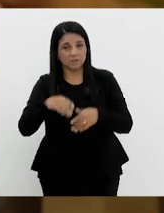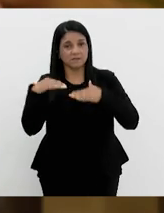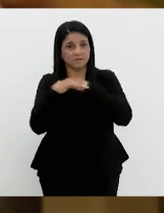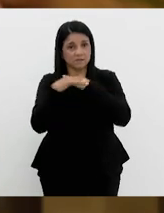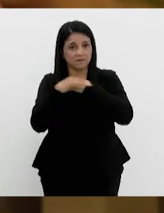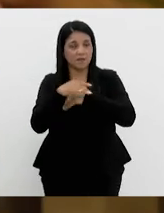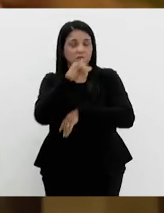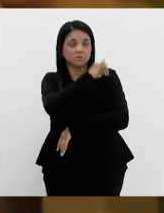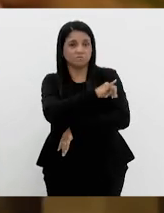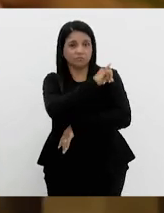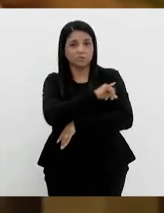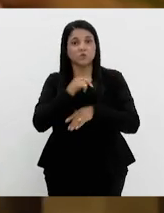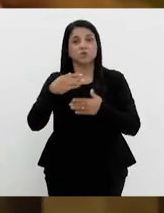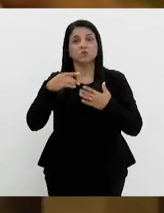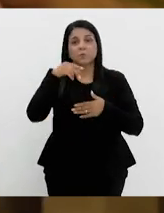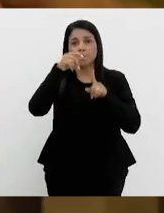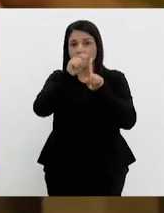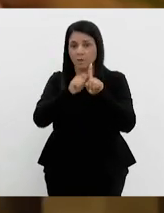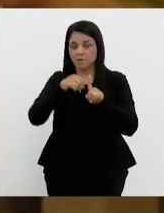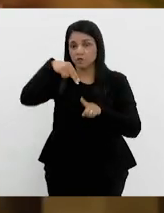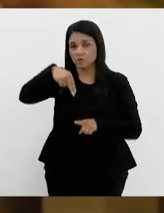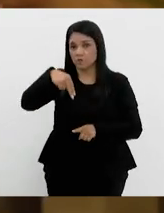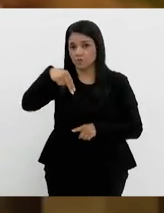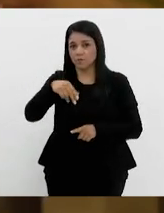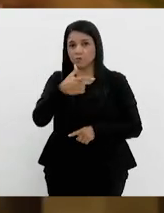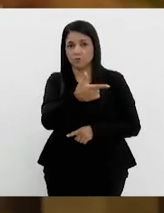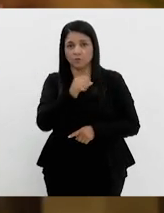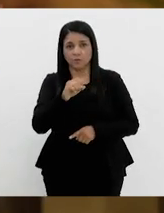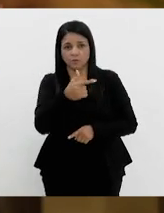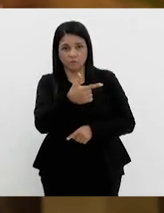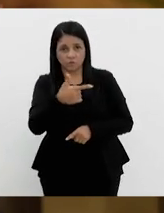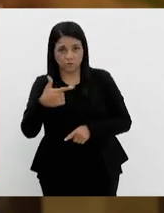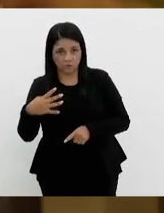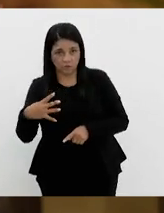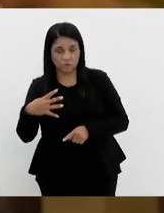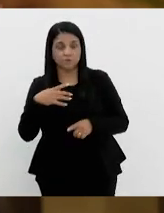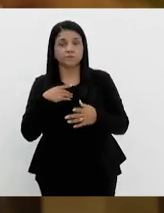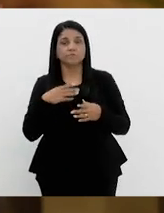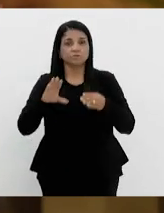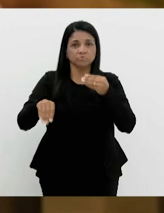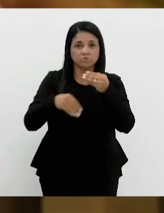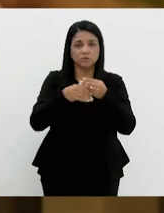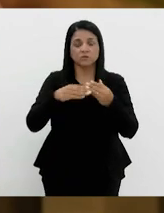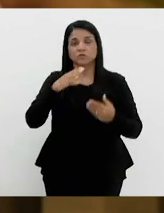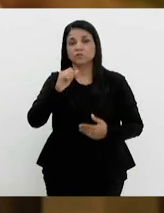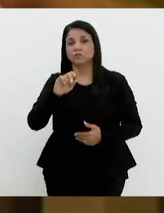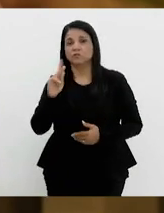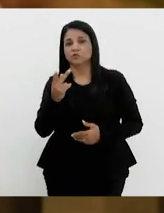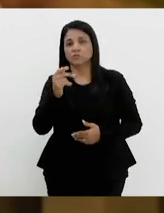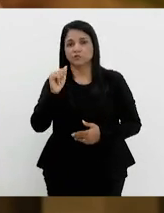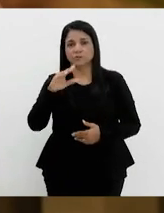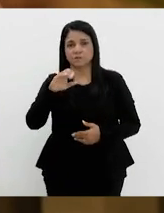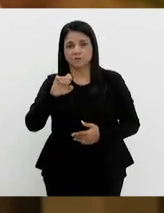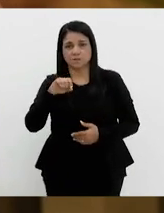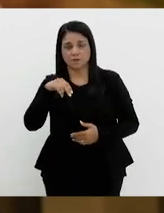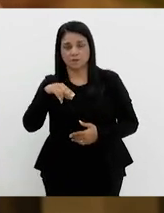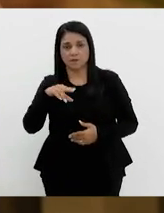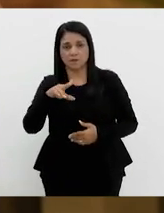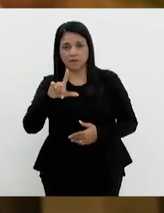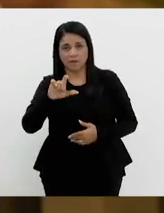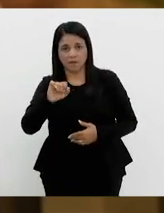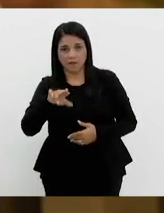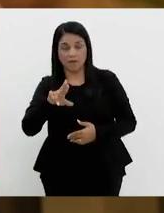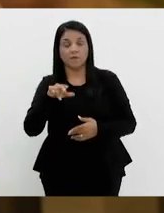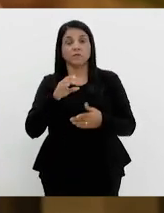de 2024 o comitê Cristo G2 será composto por um chanceler e oito conselheiros a serem convidados